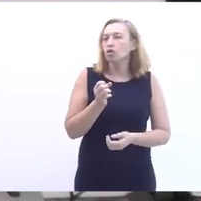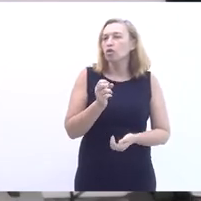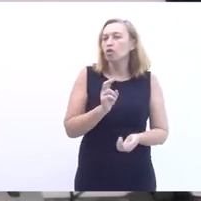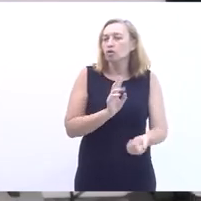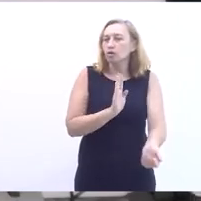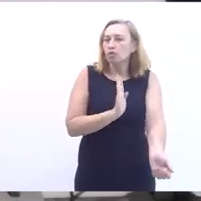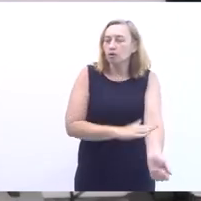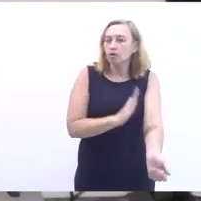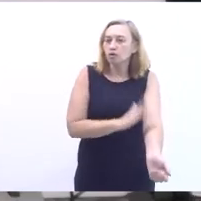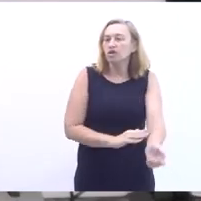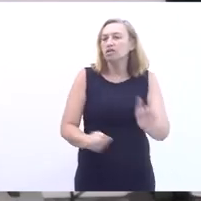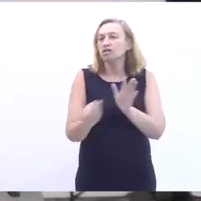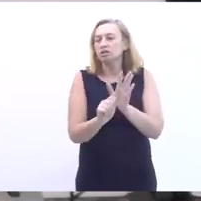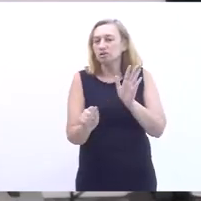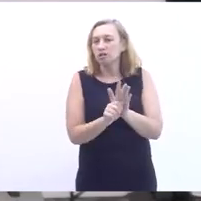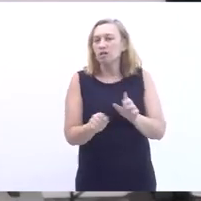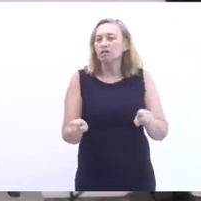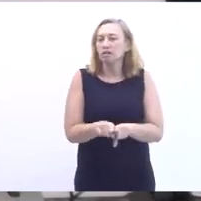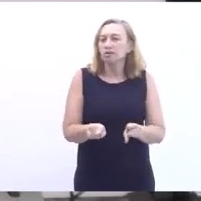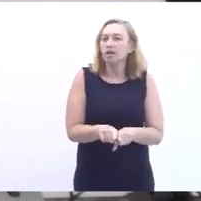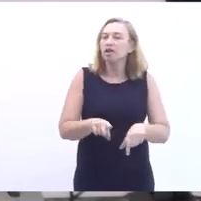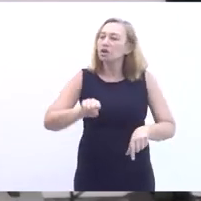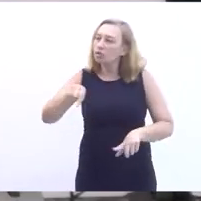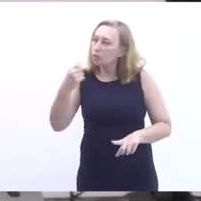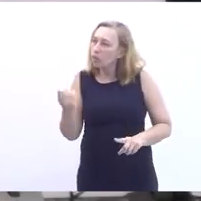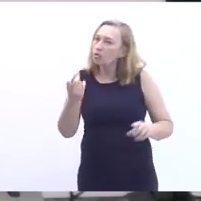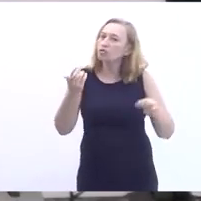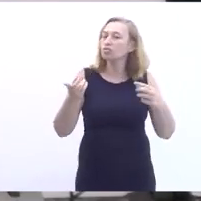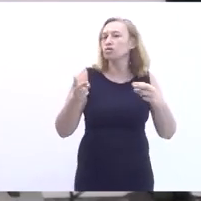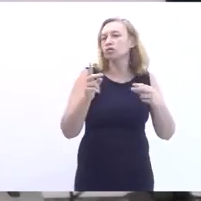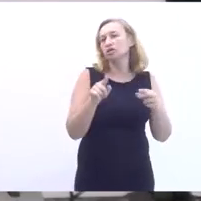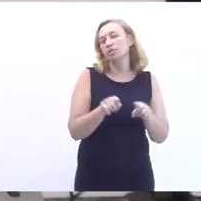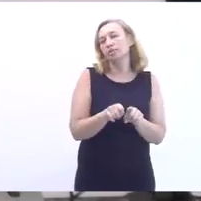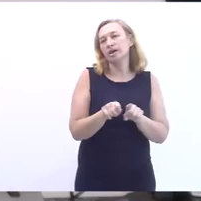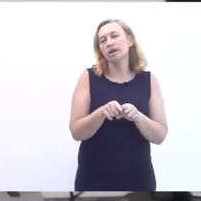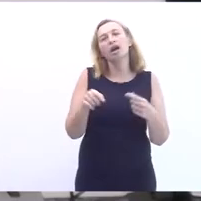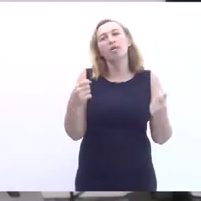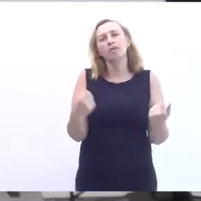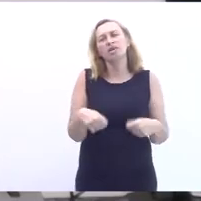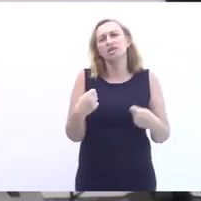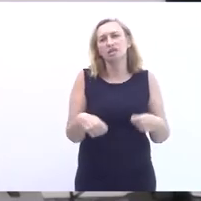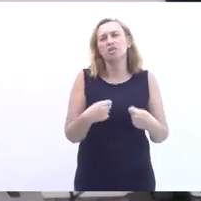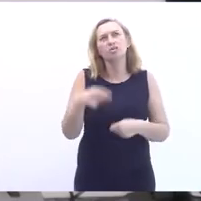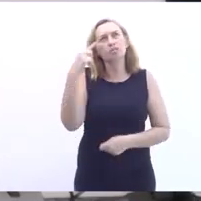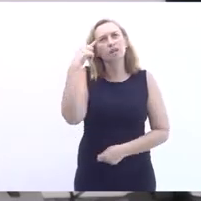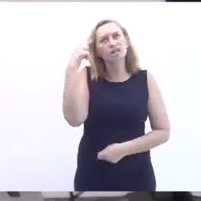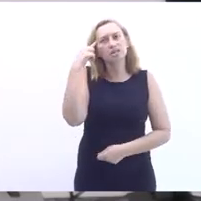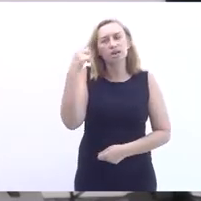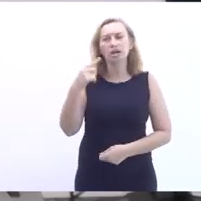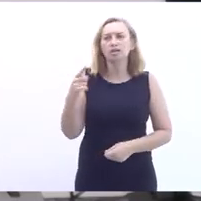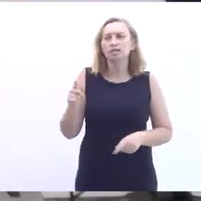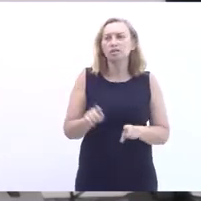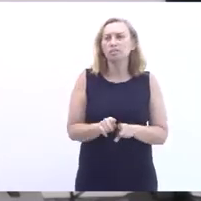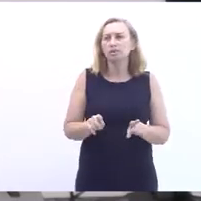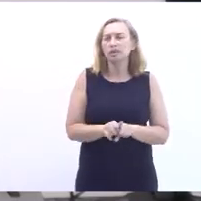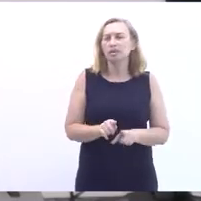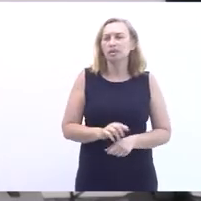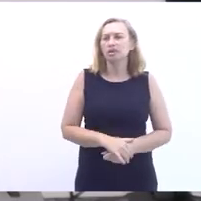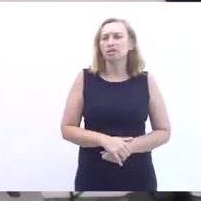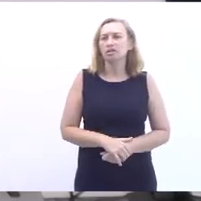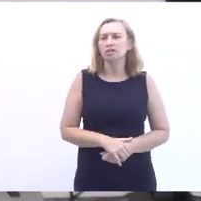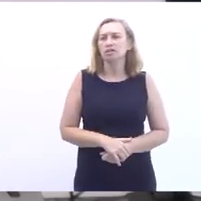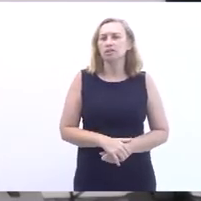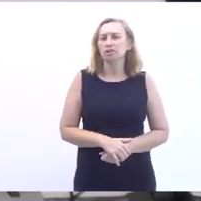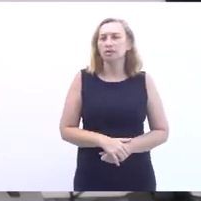essas consequências e o outro ponto que é preciso a pensar também é é